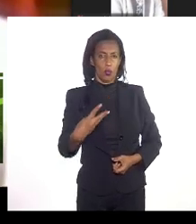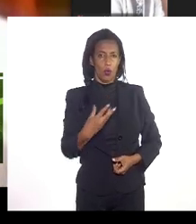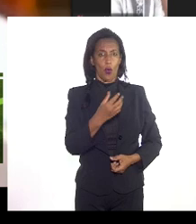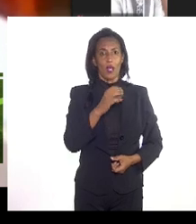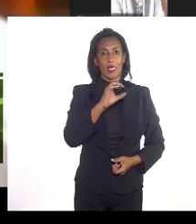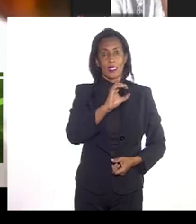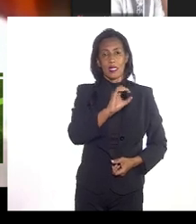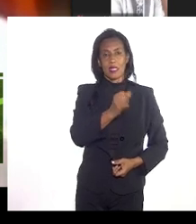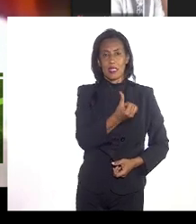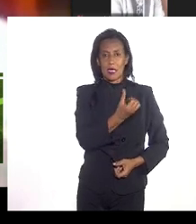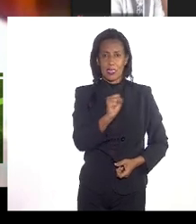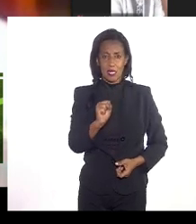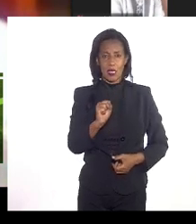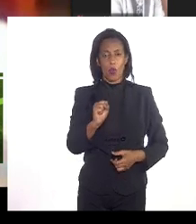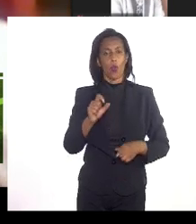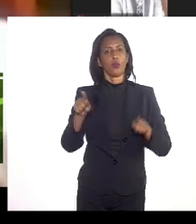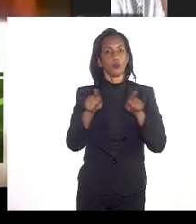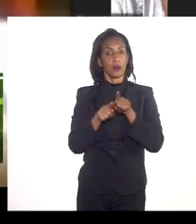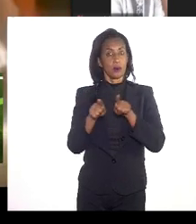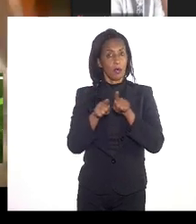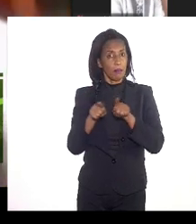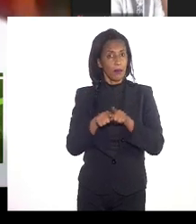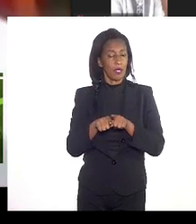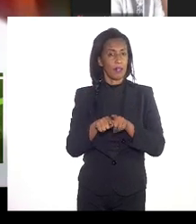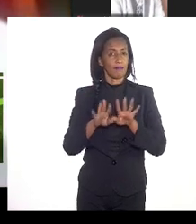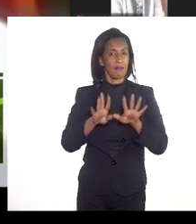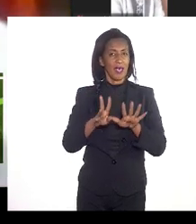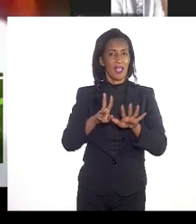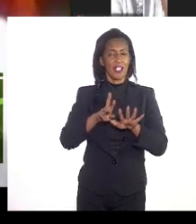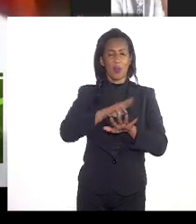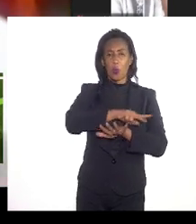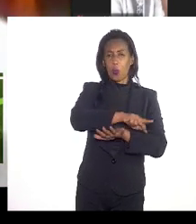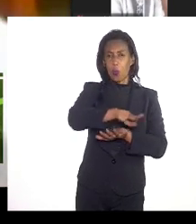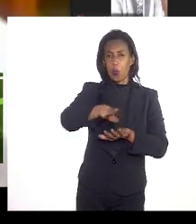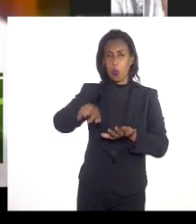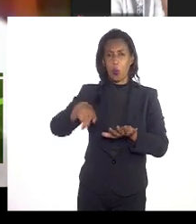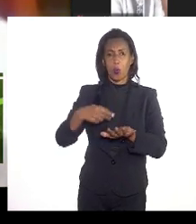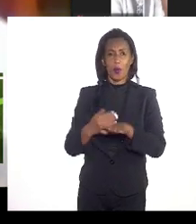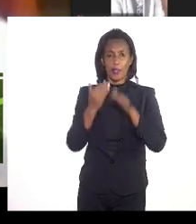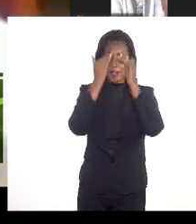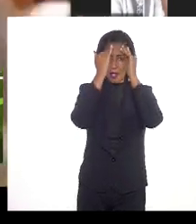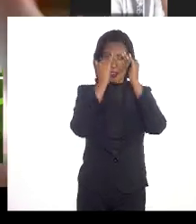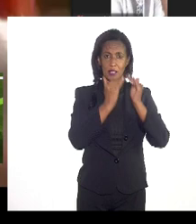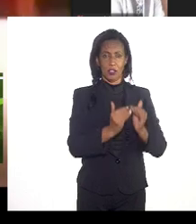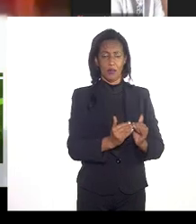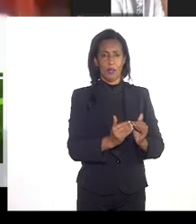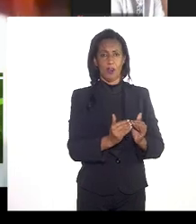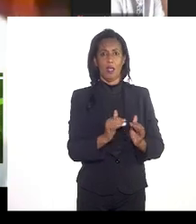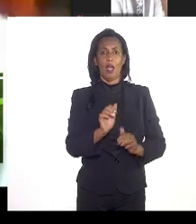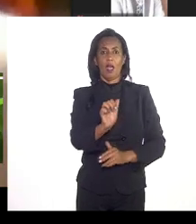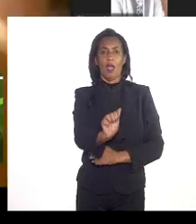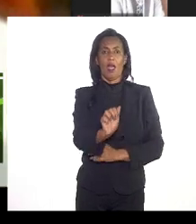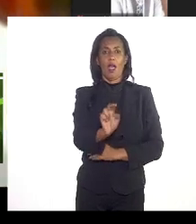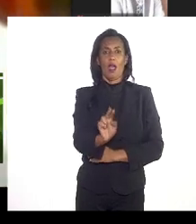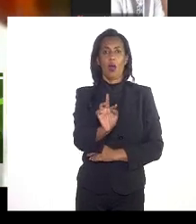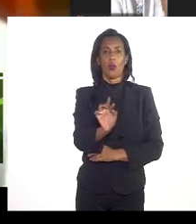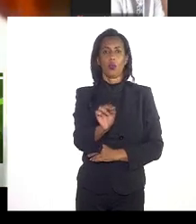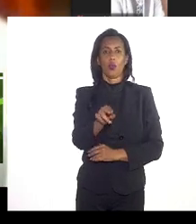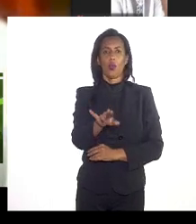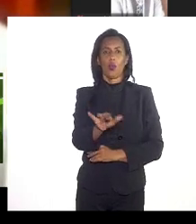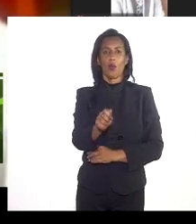do ato de disposições constitucionais transitórias, uma série de previsões que respeitam a autonomia, a